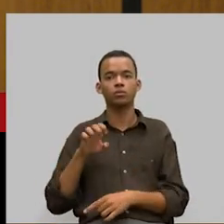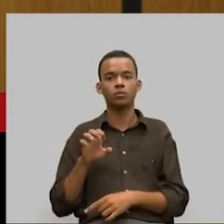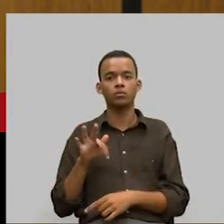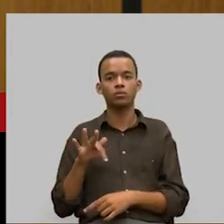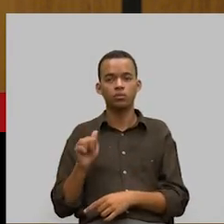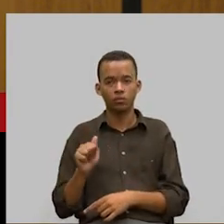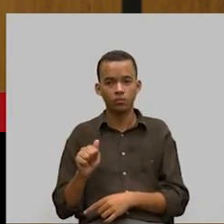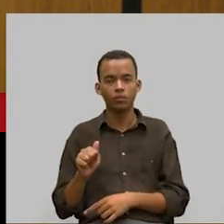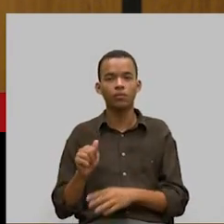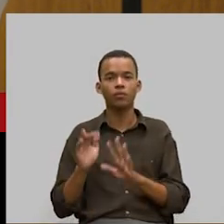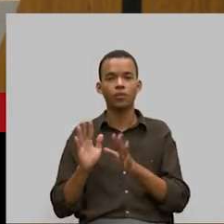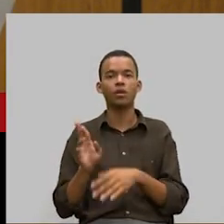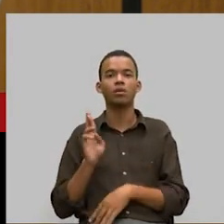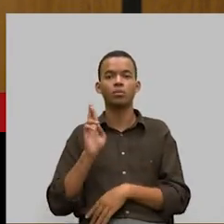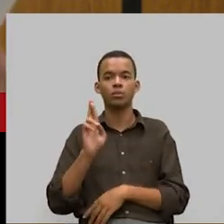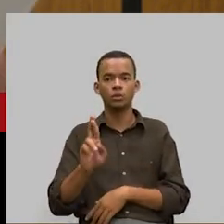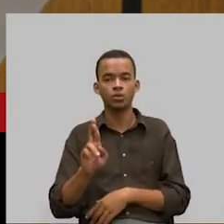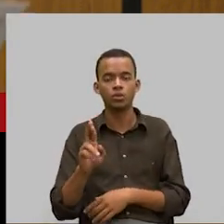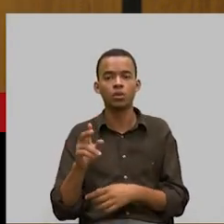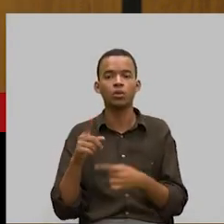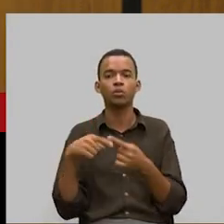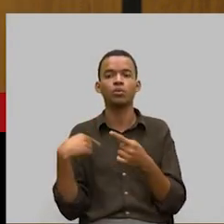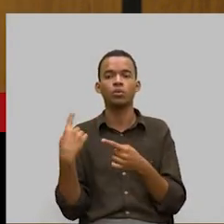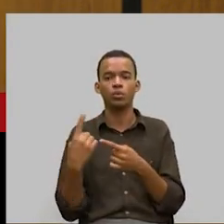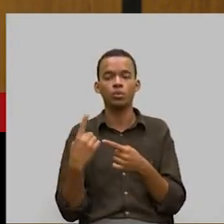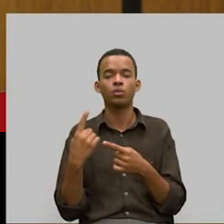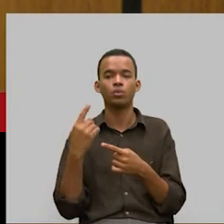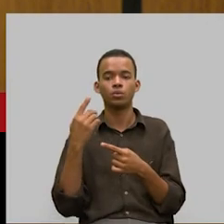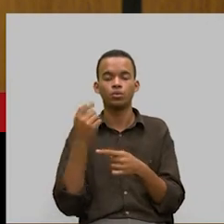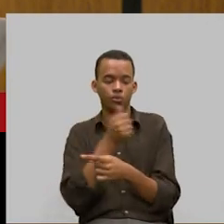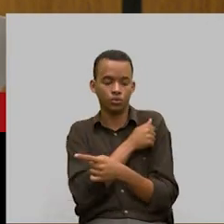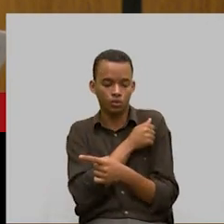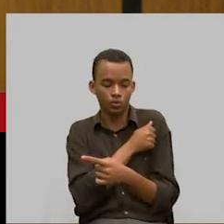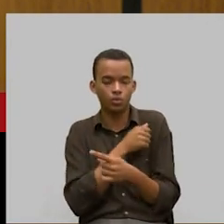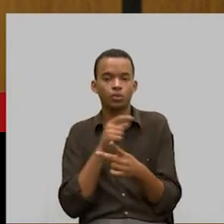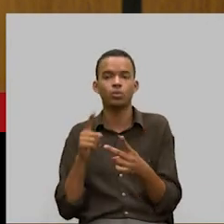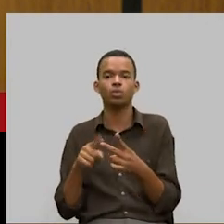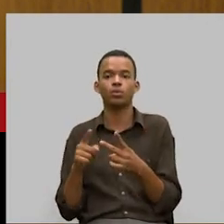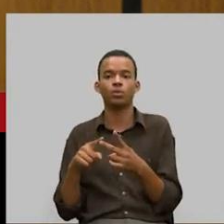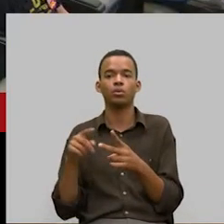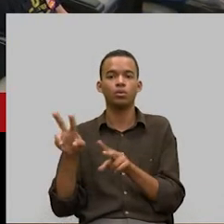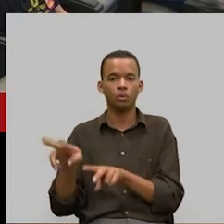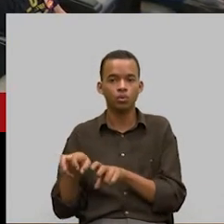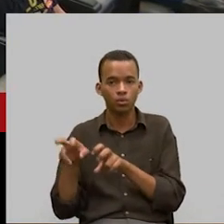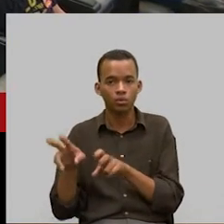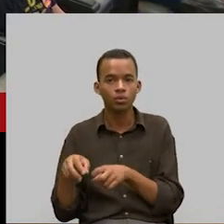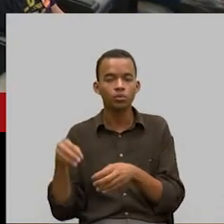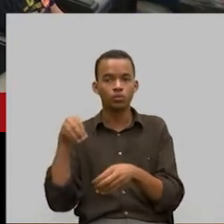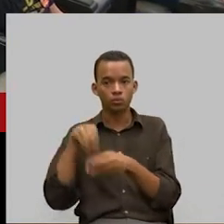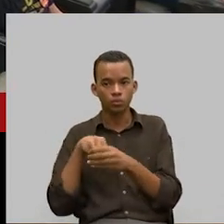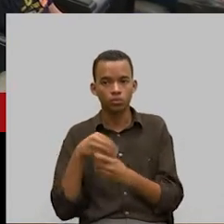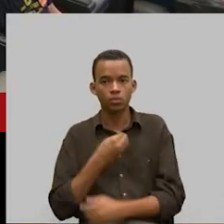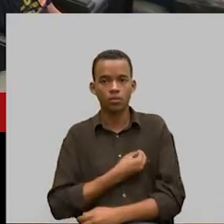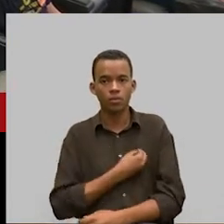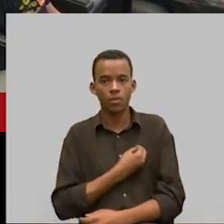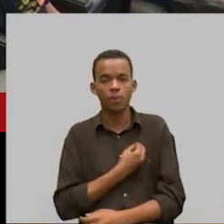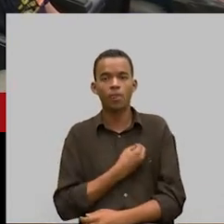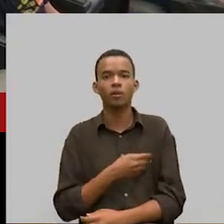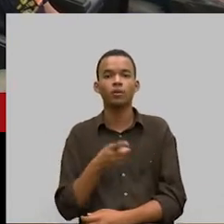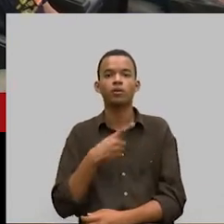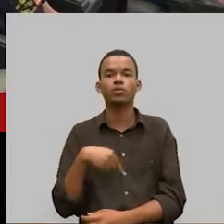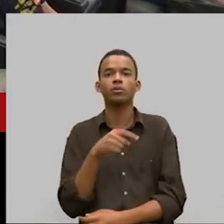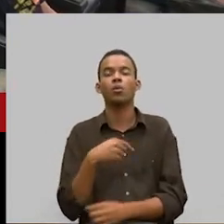representando todos os estudantes os agricultores aqui presentes nesse dia de debate público a nossa